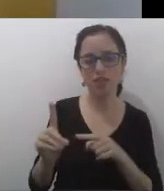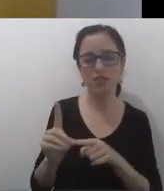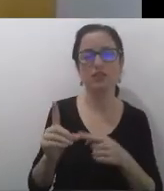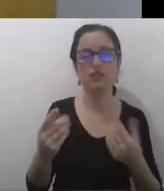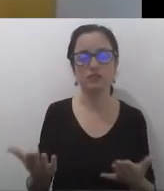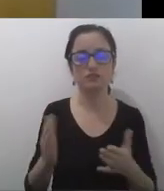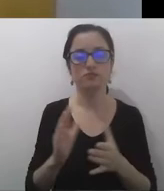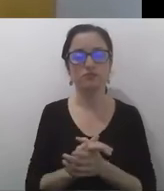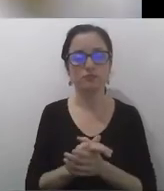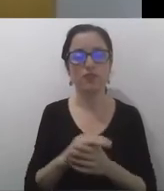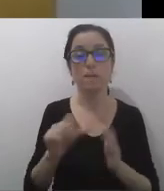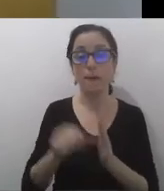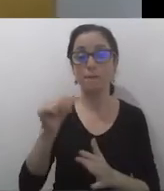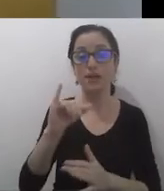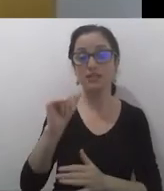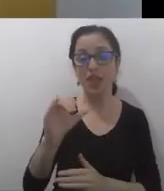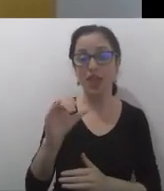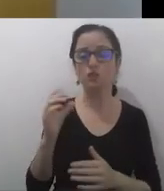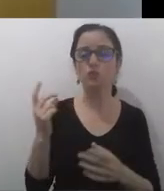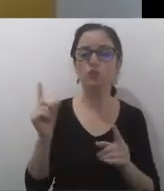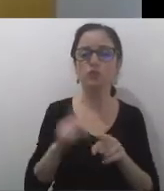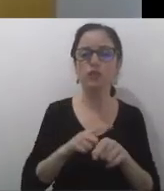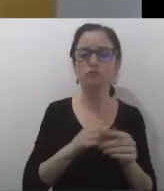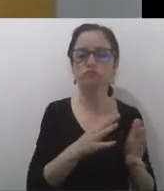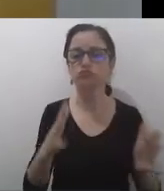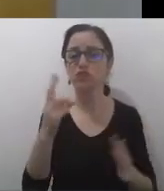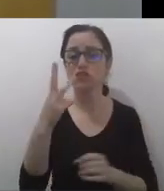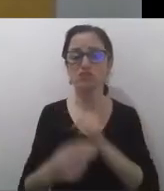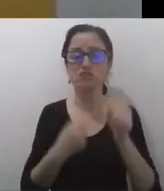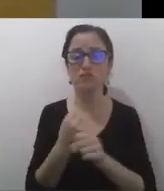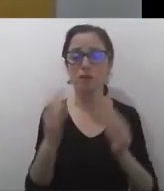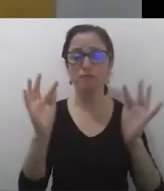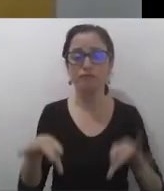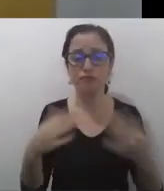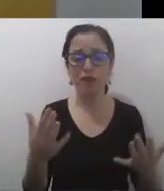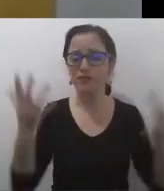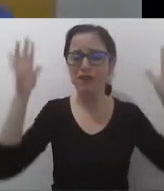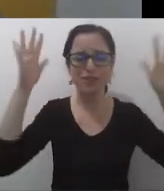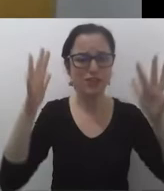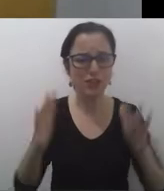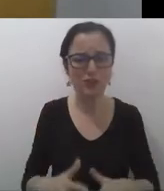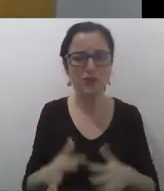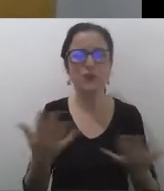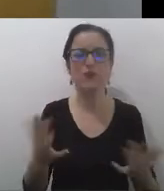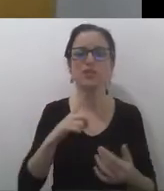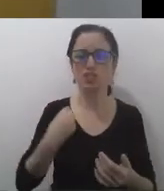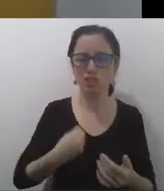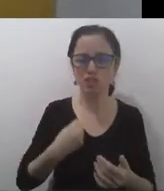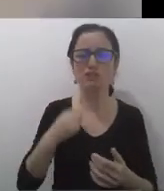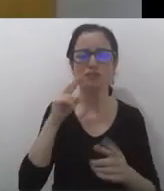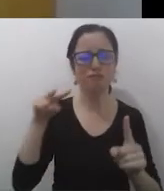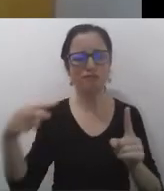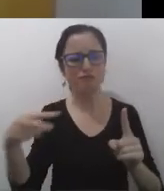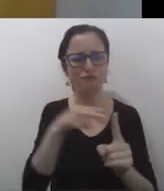autonomização do design, essa autonomia... Bom, primeiro, o IAC durou 3 anos. Foi uma catástrofe, né? Porque eles